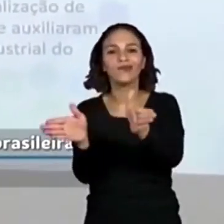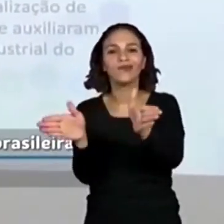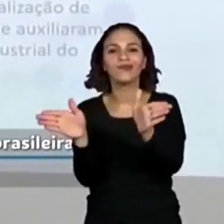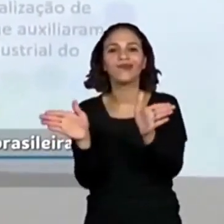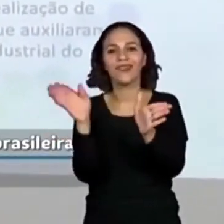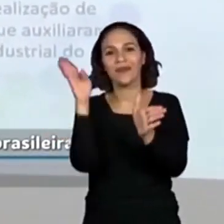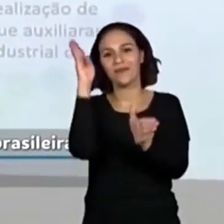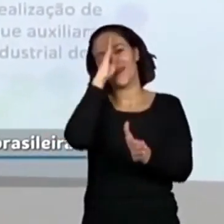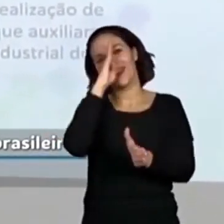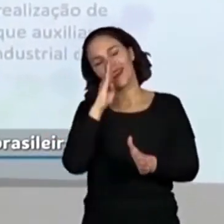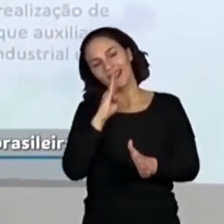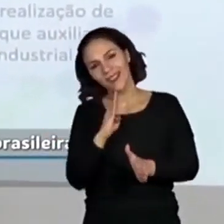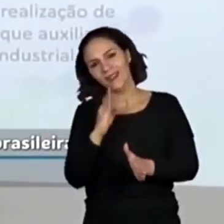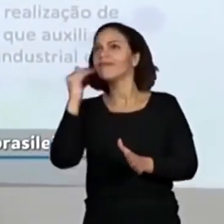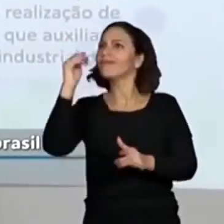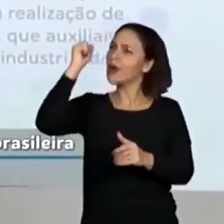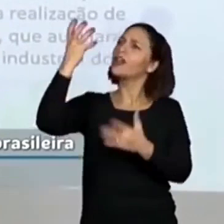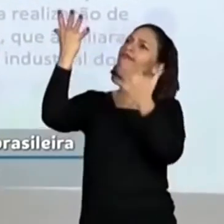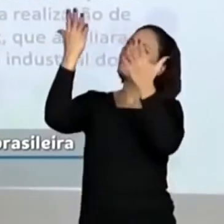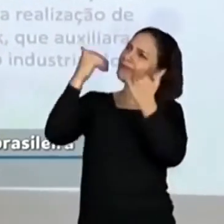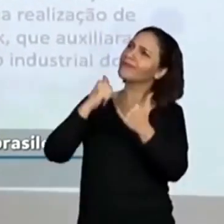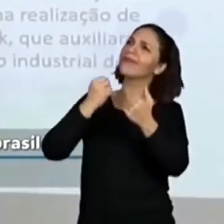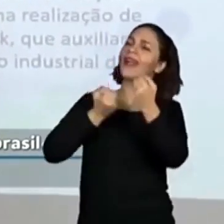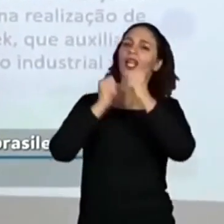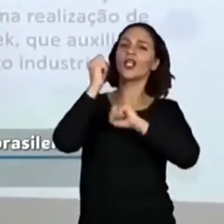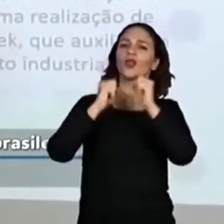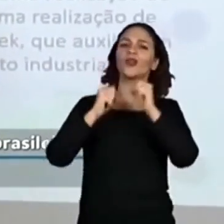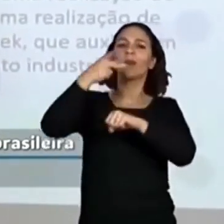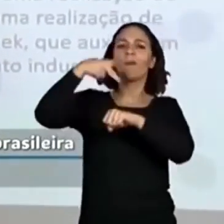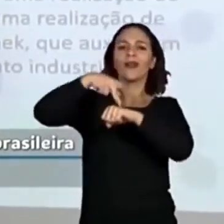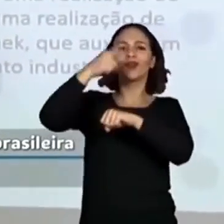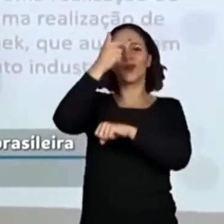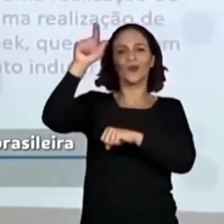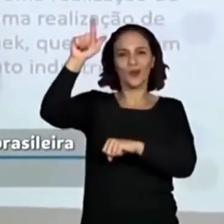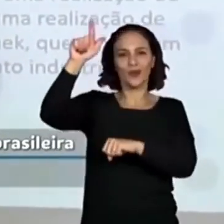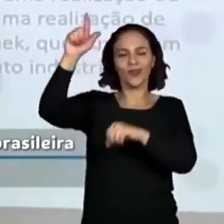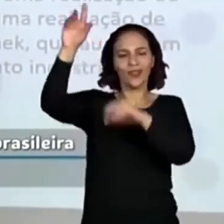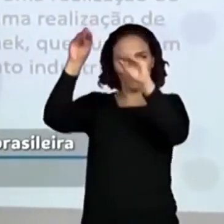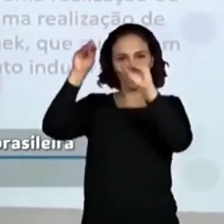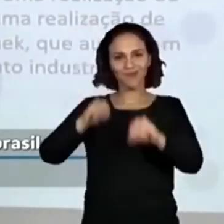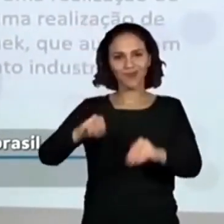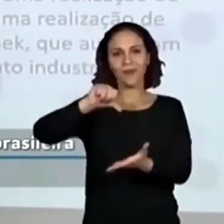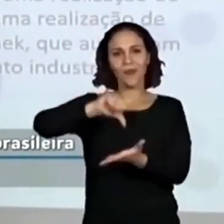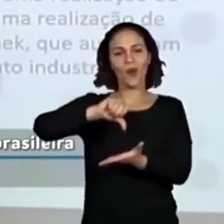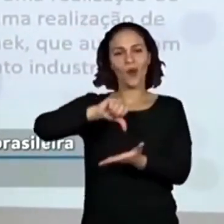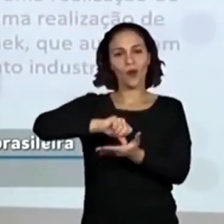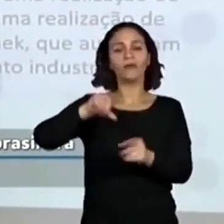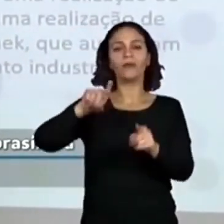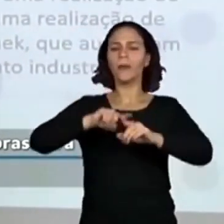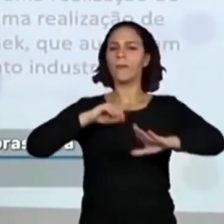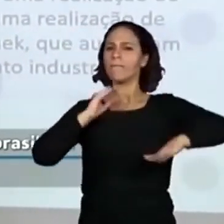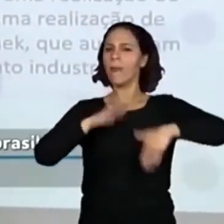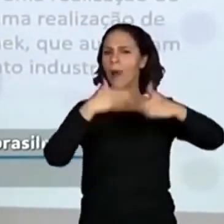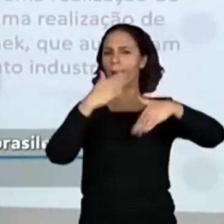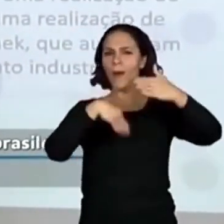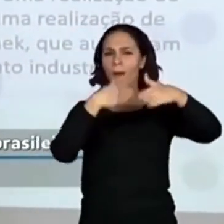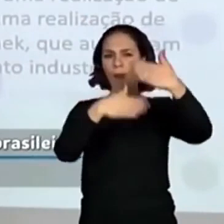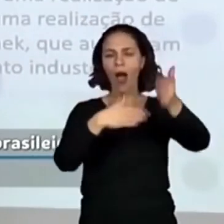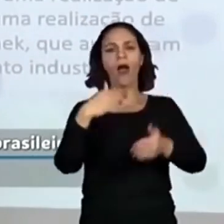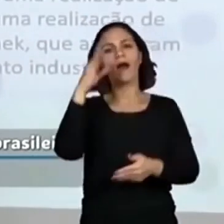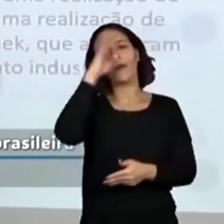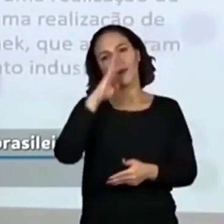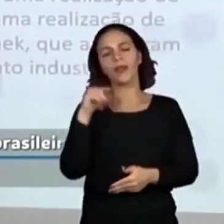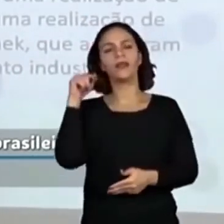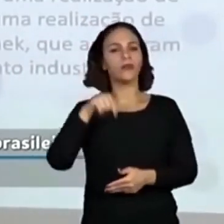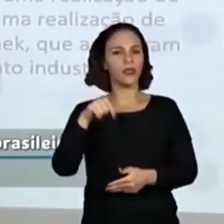o Brasil para a entrada de indústrias multinacionais que também colaboraram muito com o crescimento e o